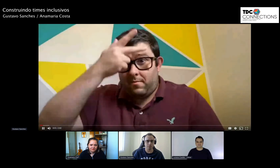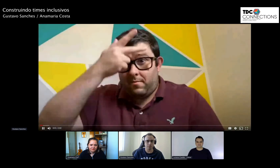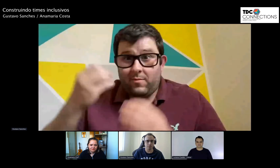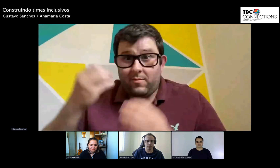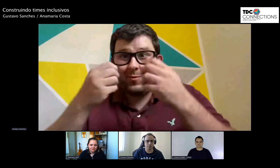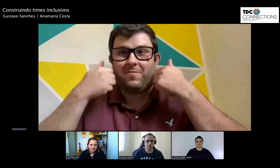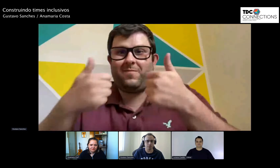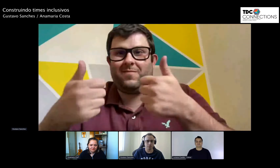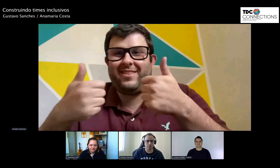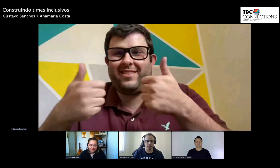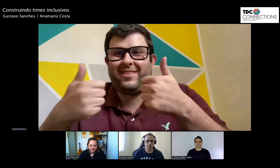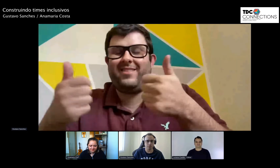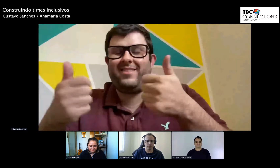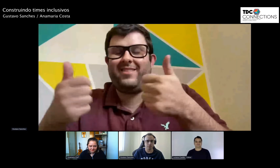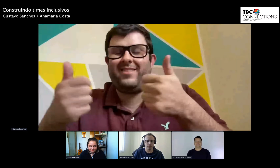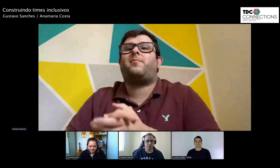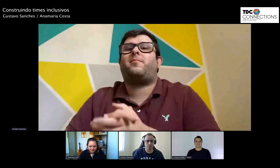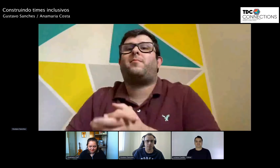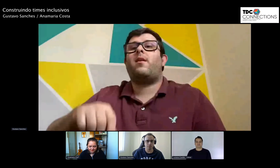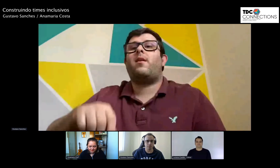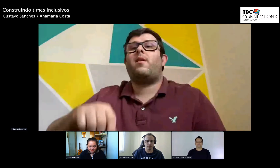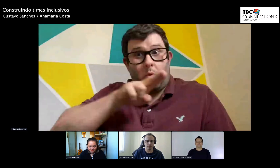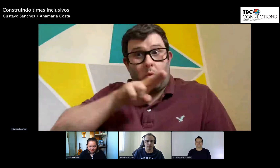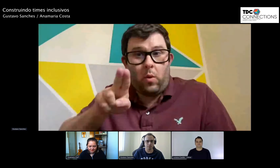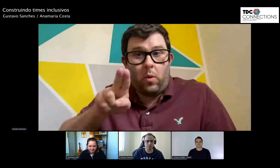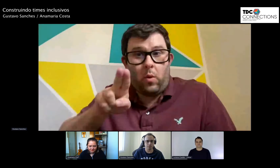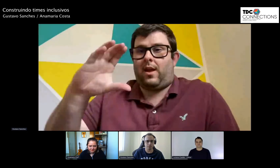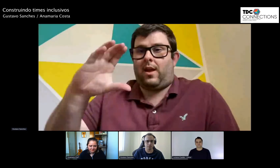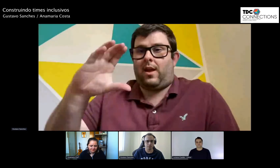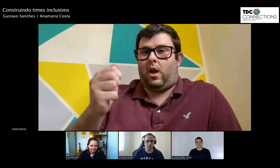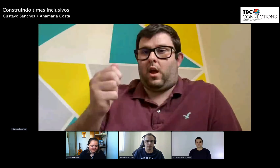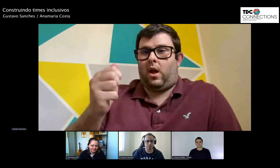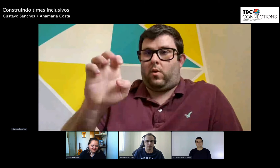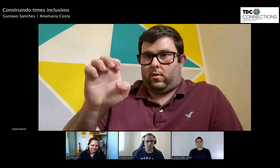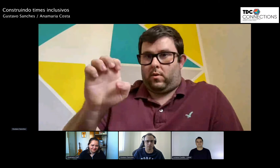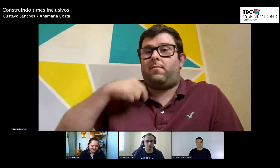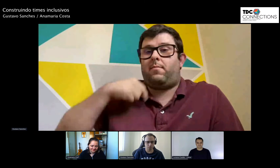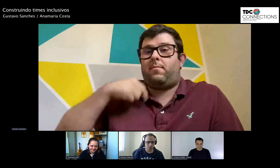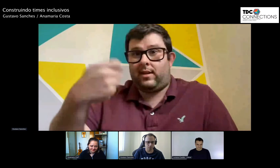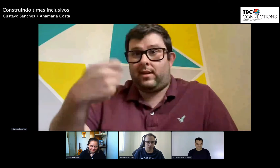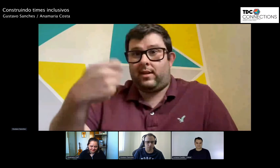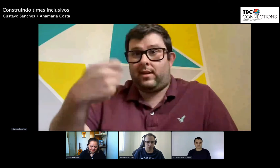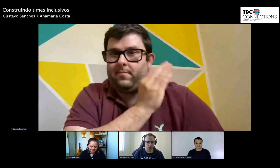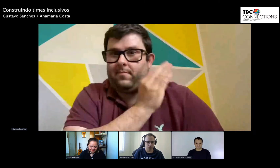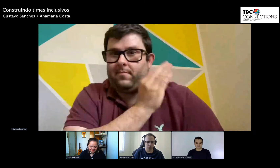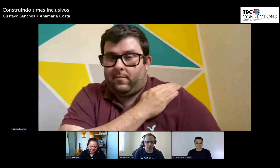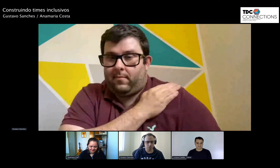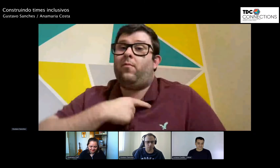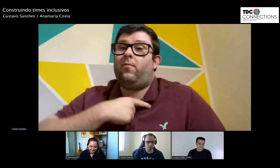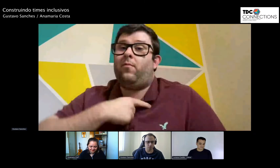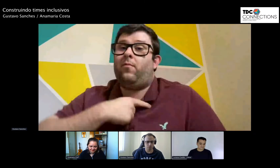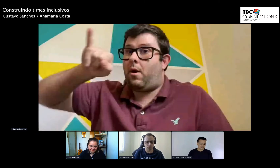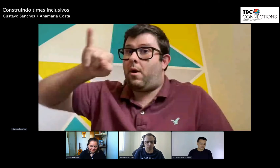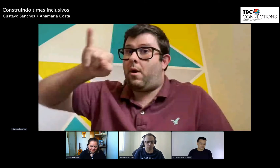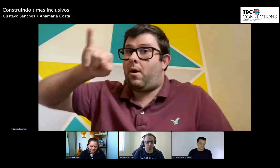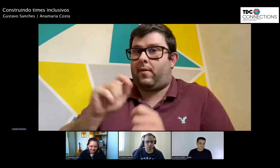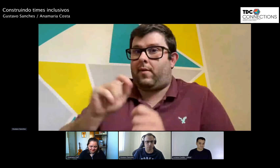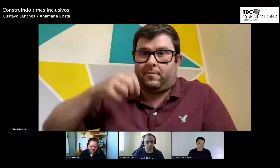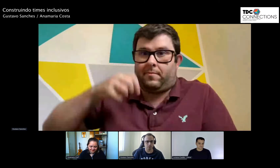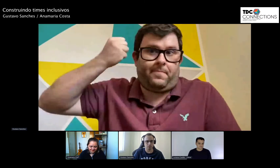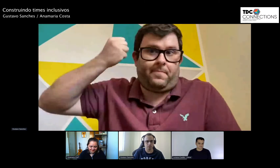Olá, pessoal, tudo bem? Meu nome é Cauê. Este é meu sinal na comunidade